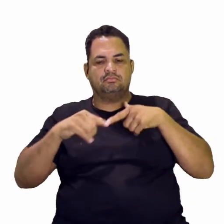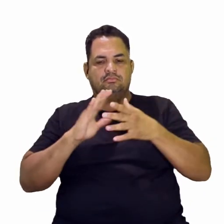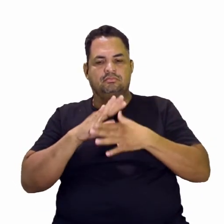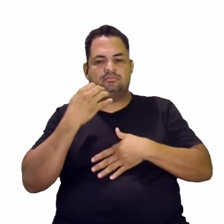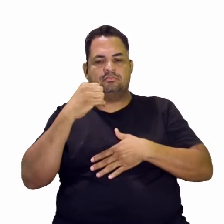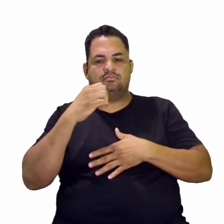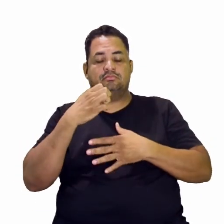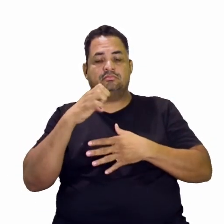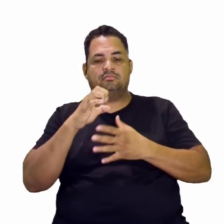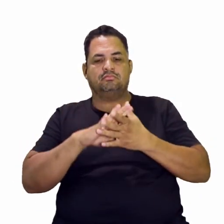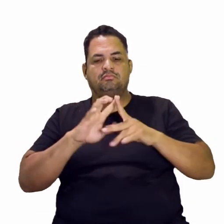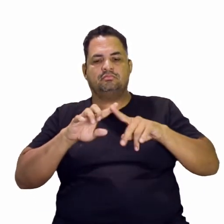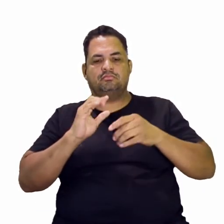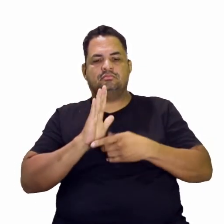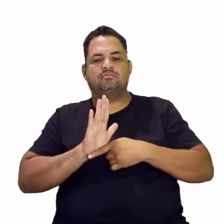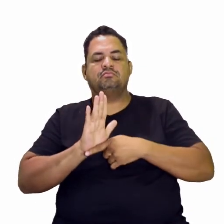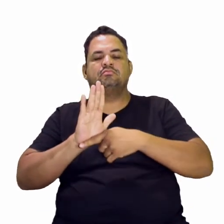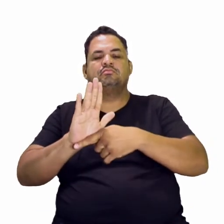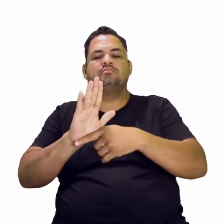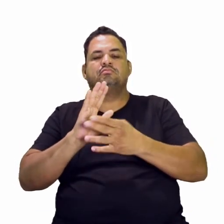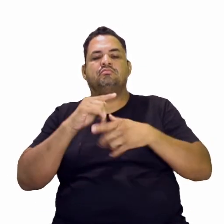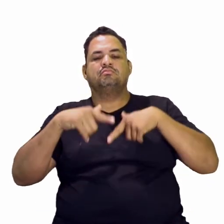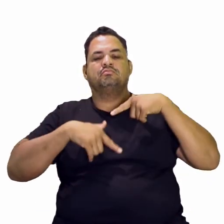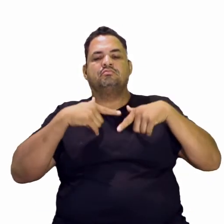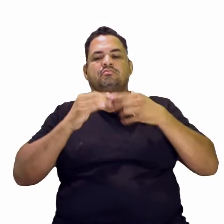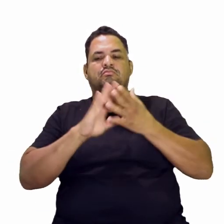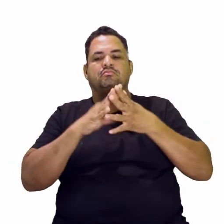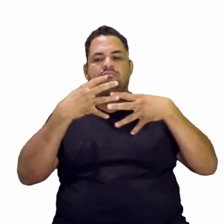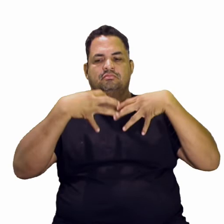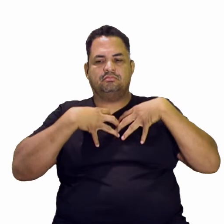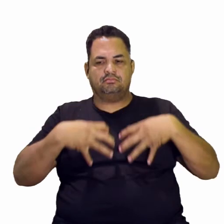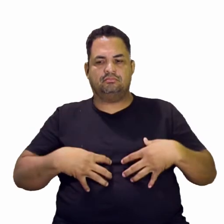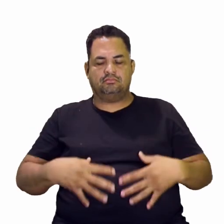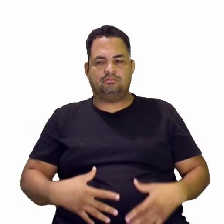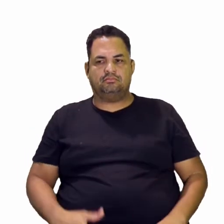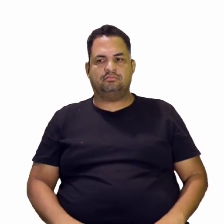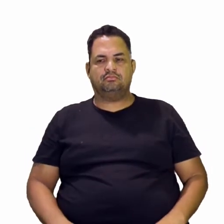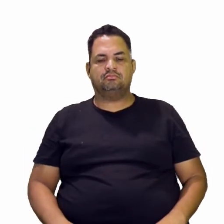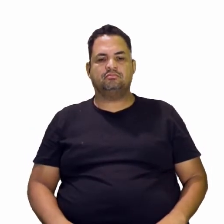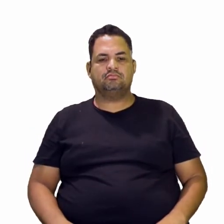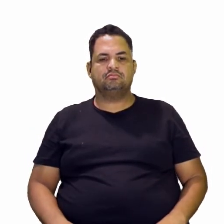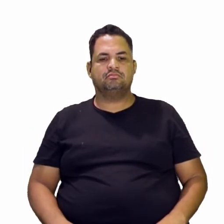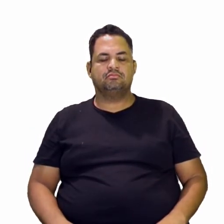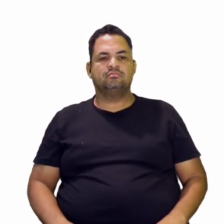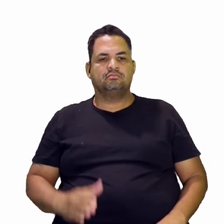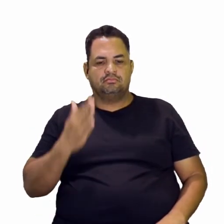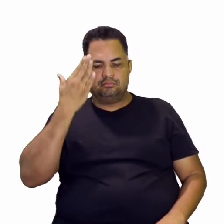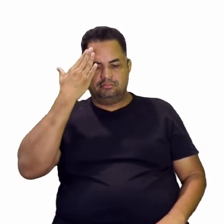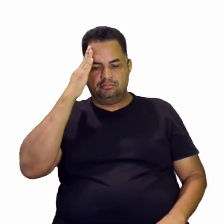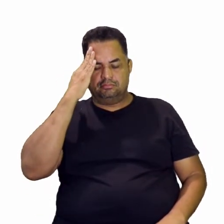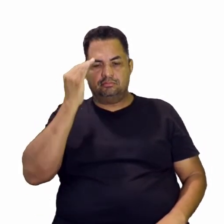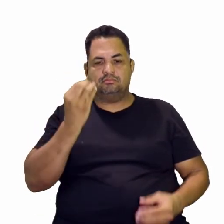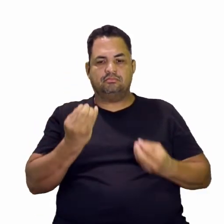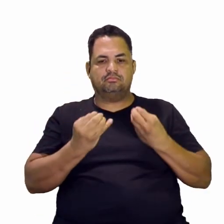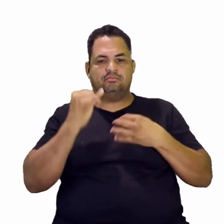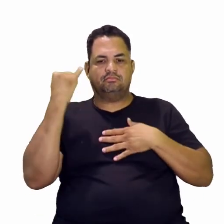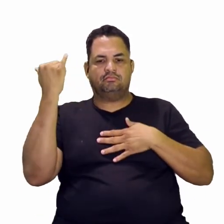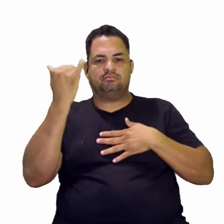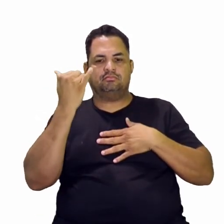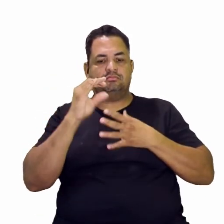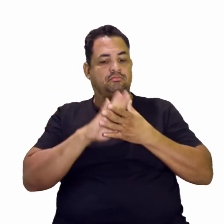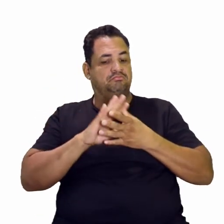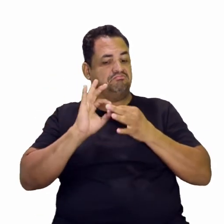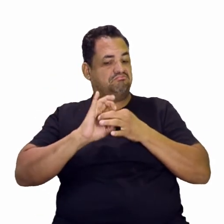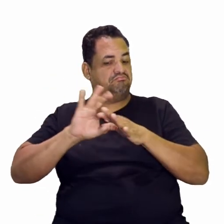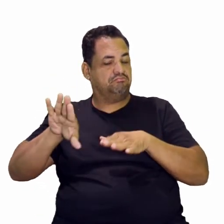elas contribuem para que essa energia seja produzida no teu organismo e no meu organismo. Tá entendendo como elas são importantes? Não descarta elas